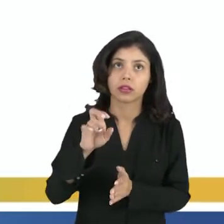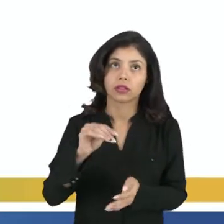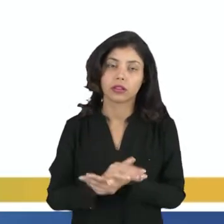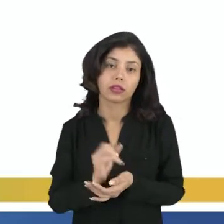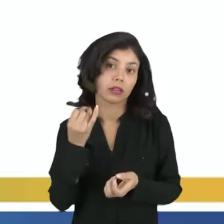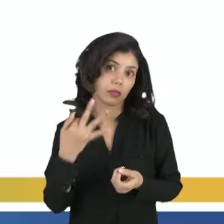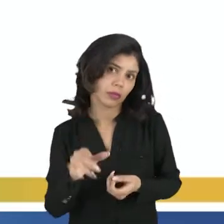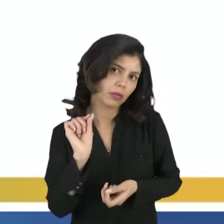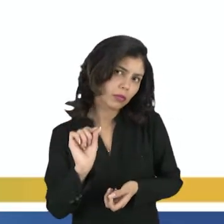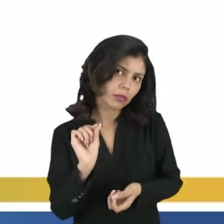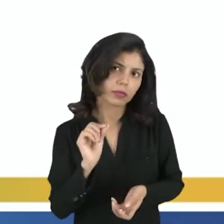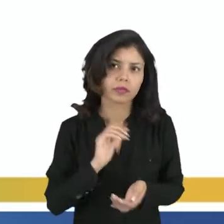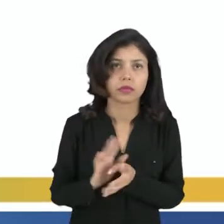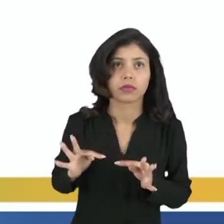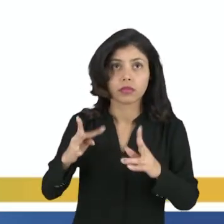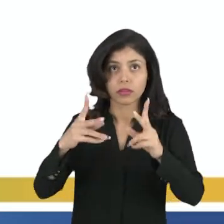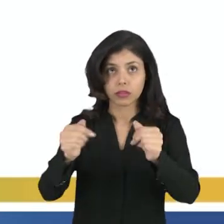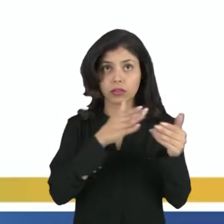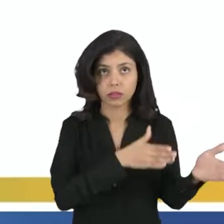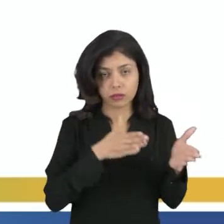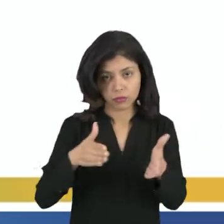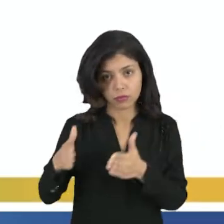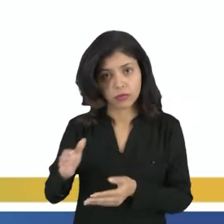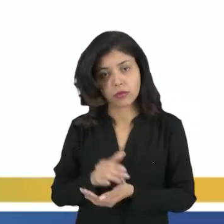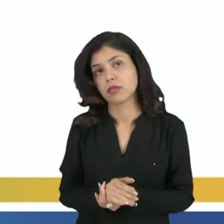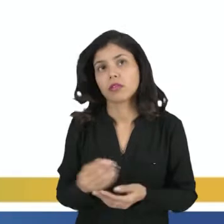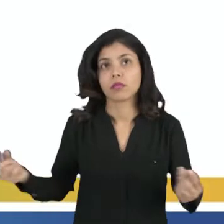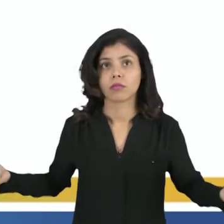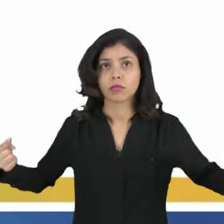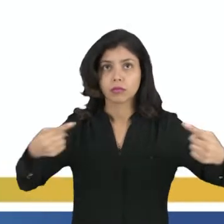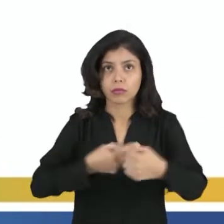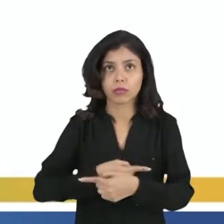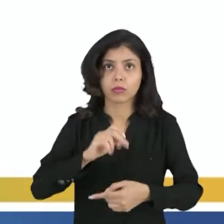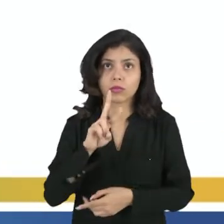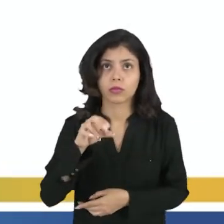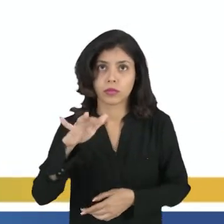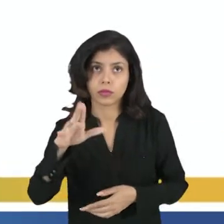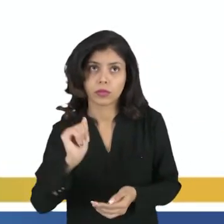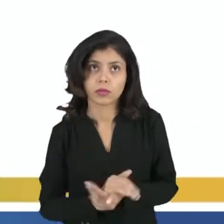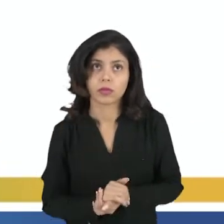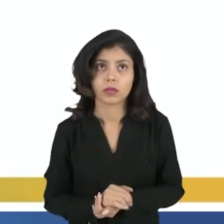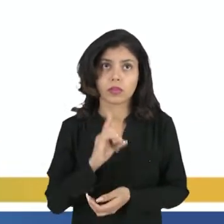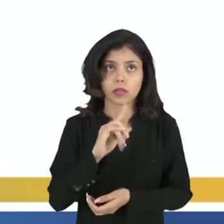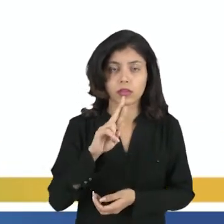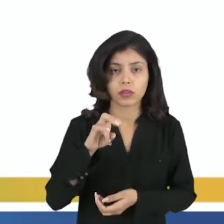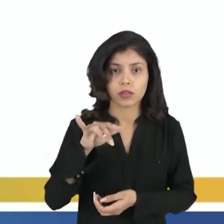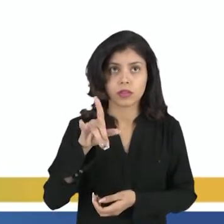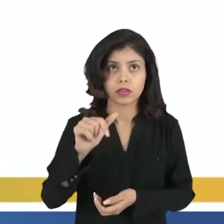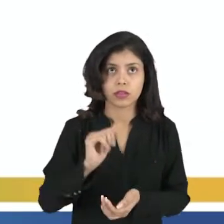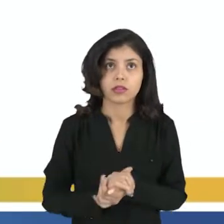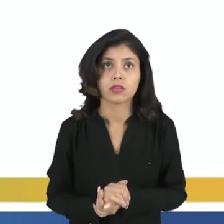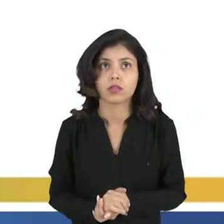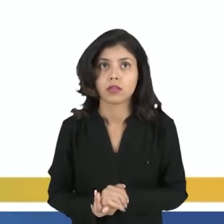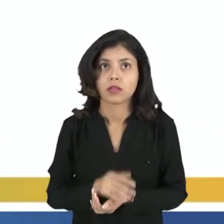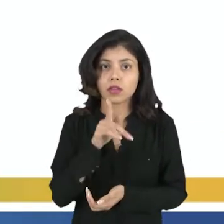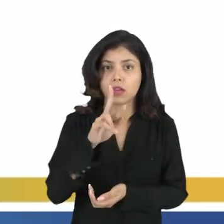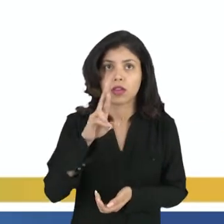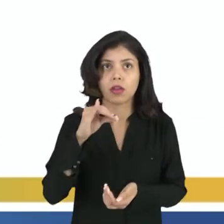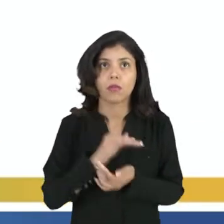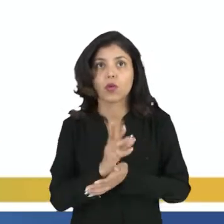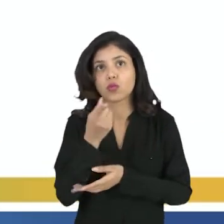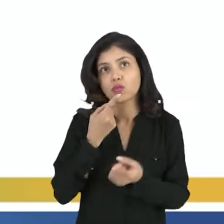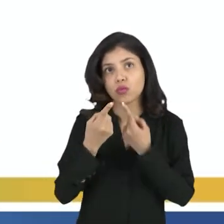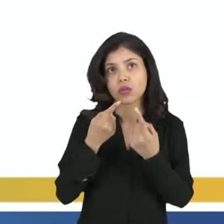o que ele quer dizer com isso? Em toda parte é o cruzamento, a consonância ou a dissonância de réplicas